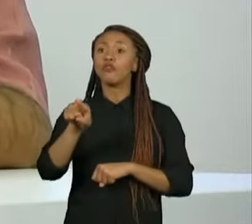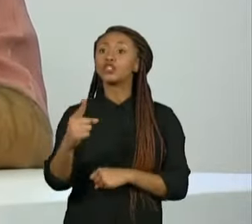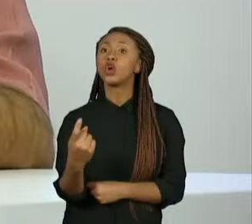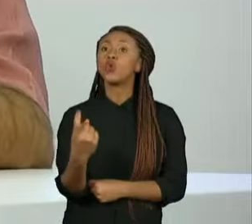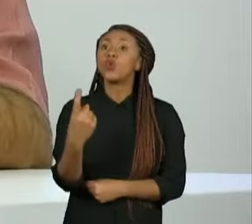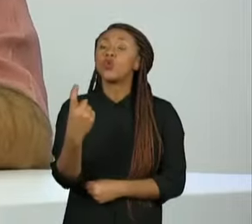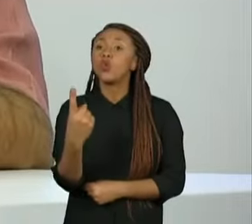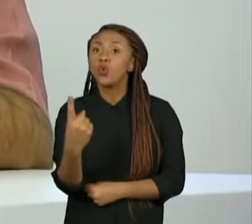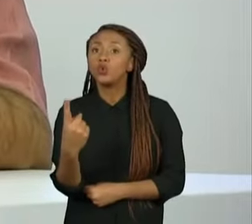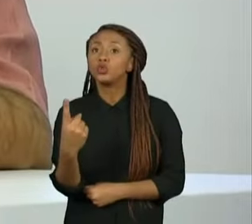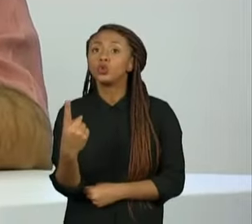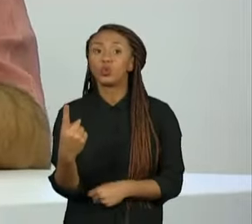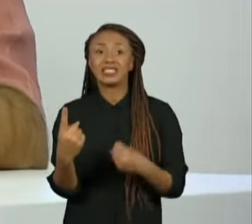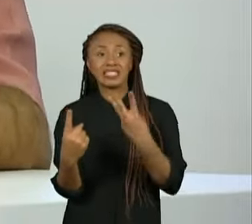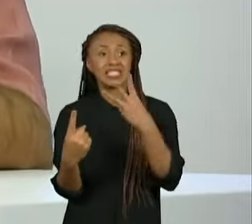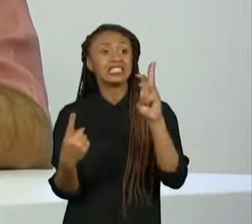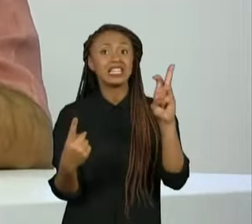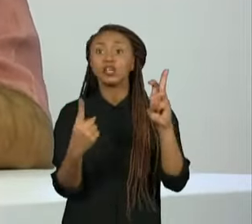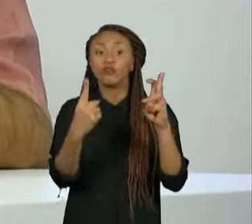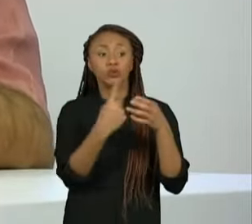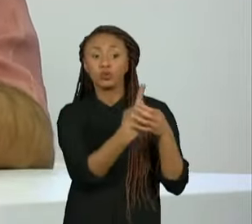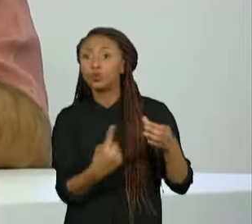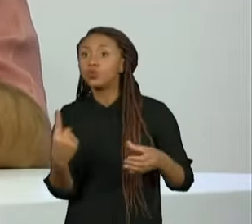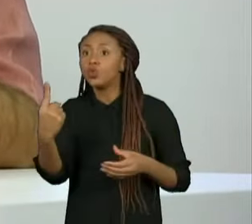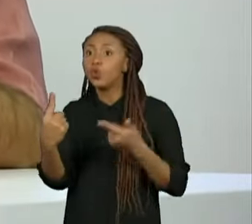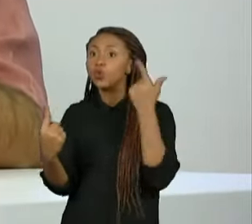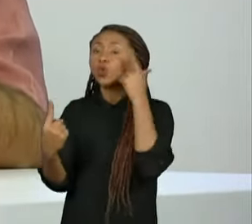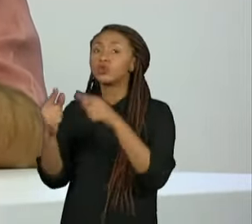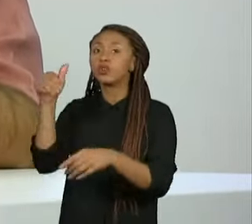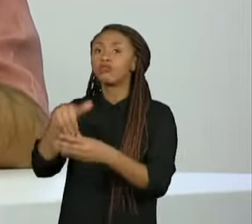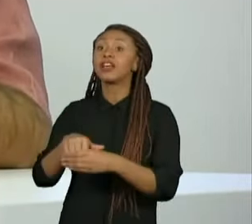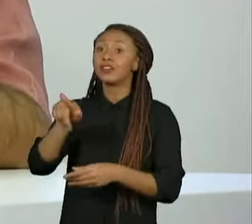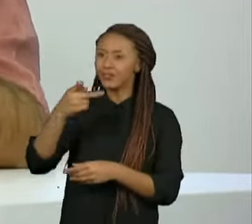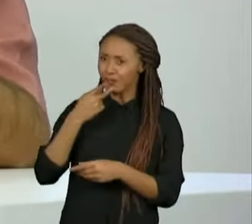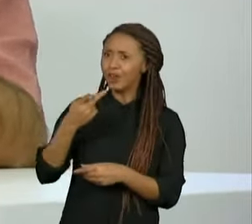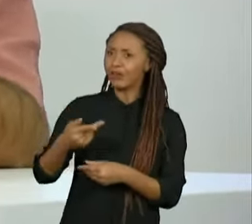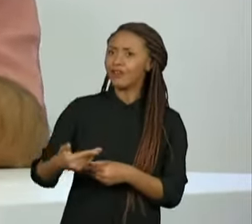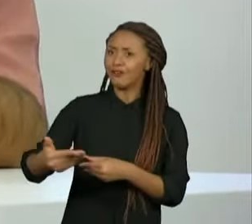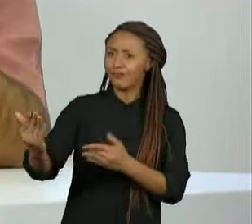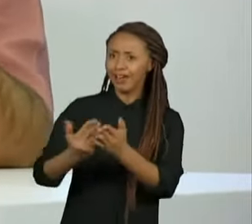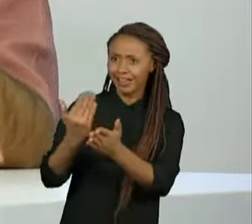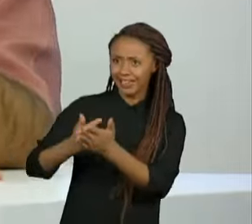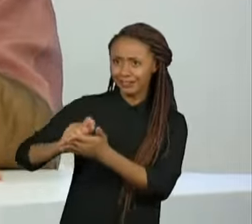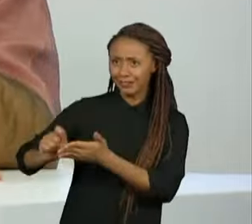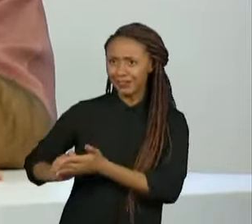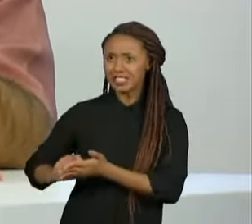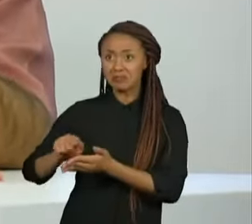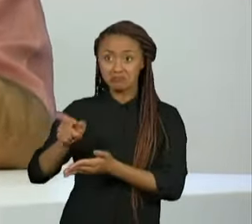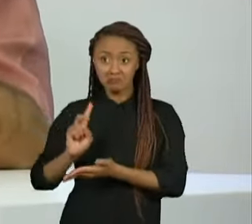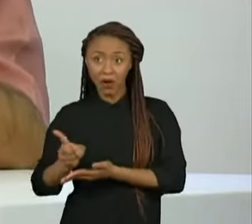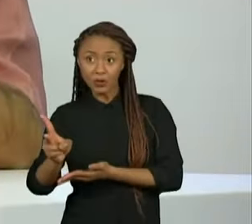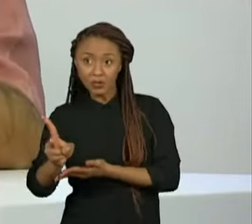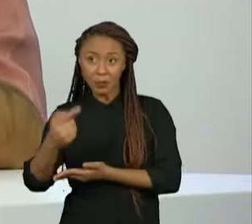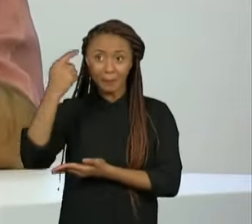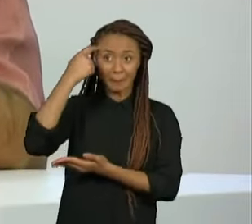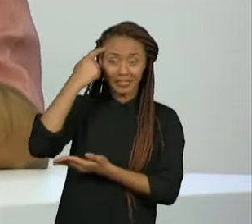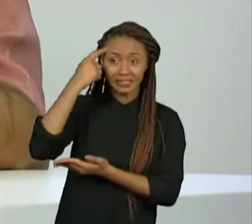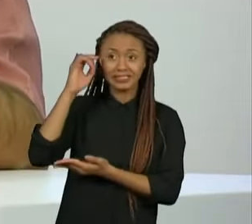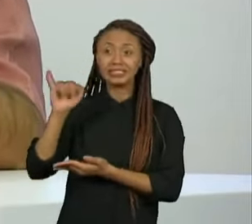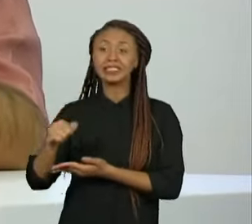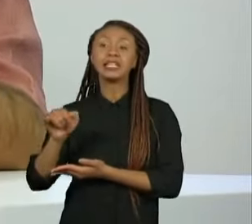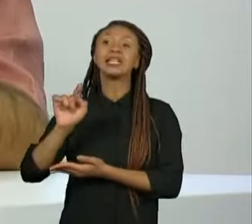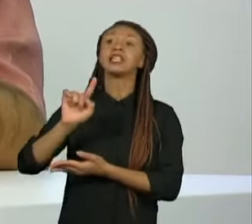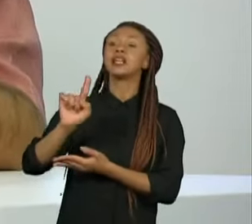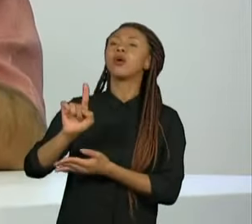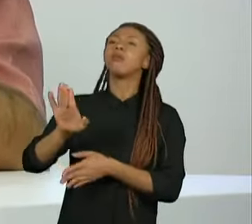dos 35 possíveis. Você me disse numa ocasião que faria um livro sobre isso. Queria saber se esse projeto segue e o que esse